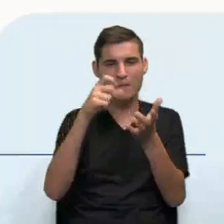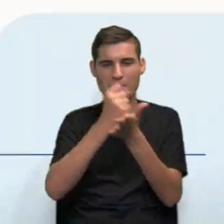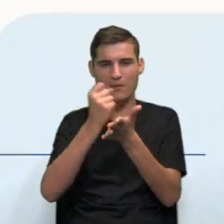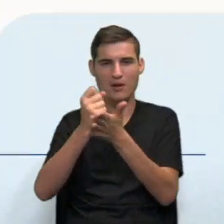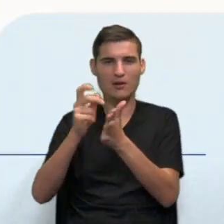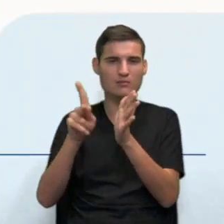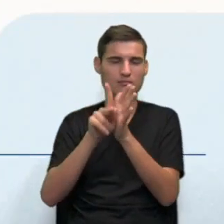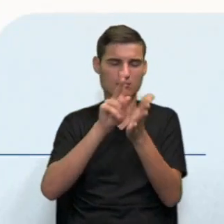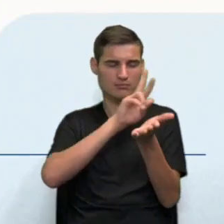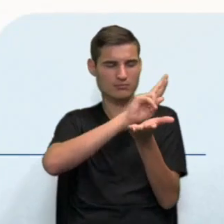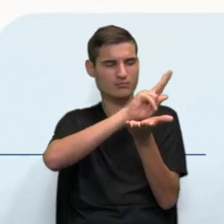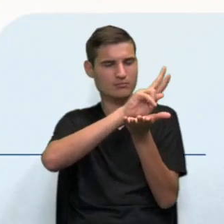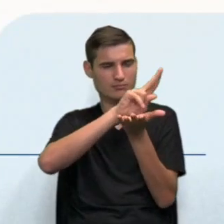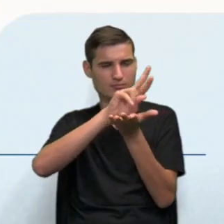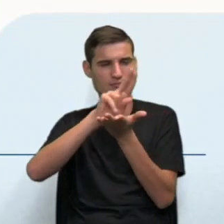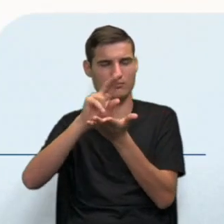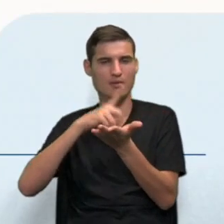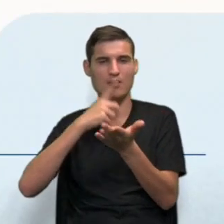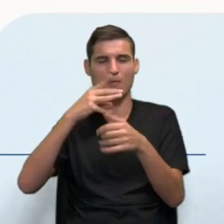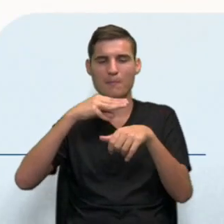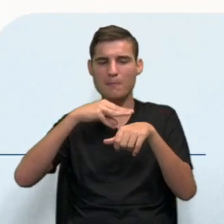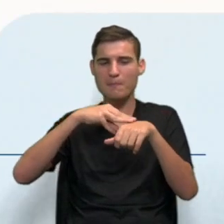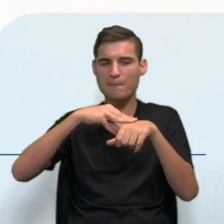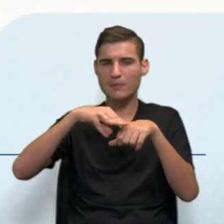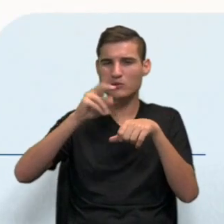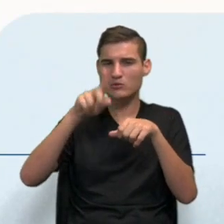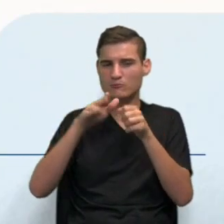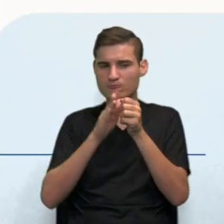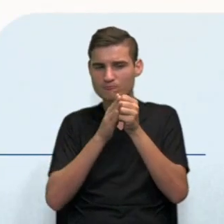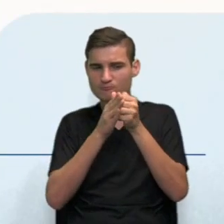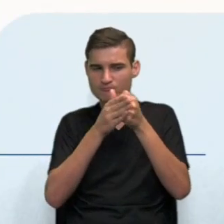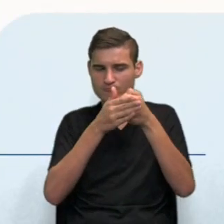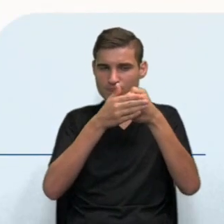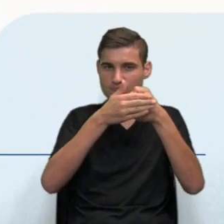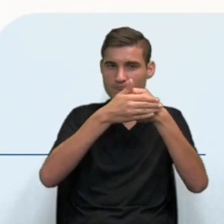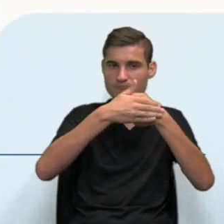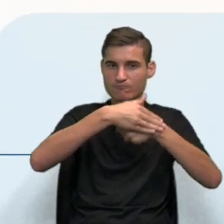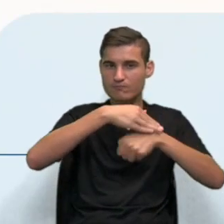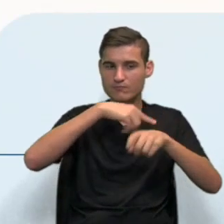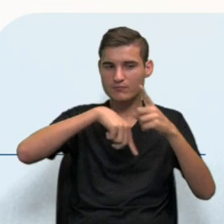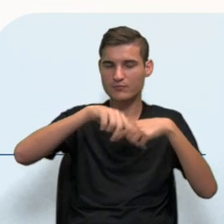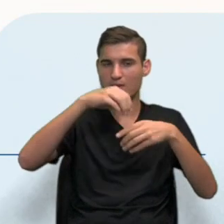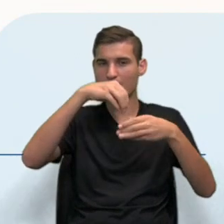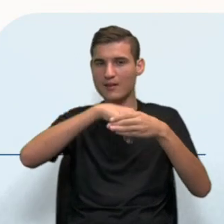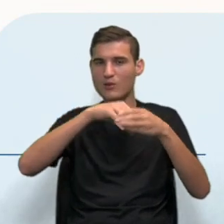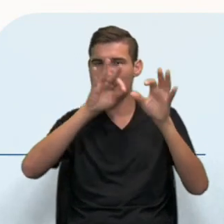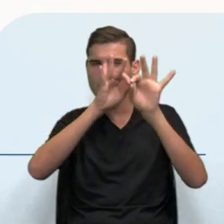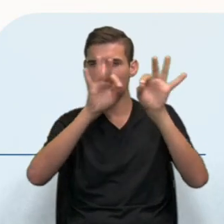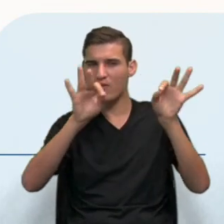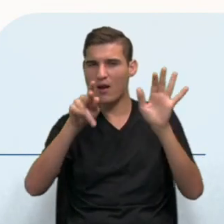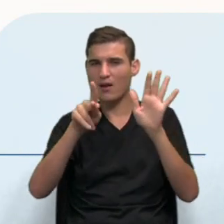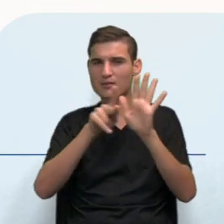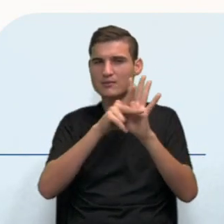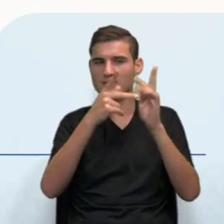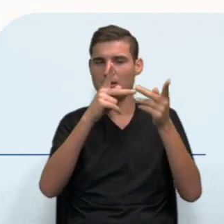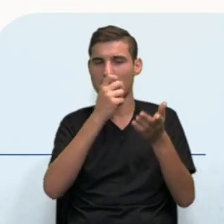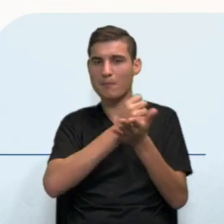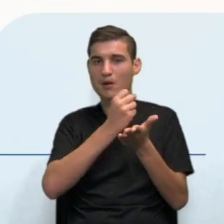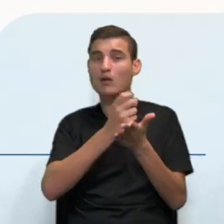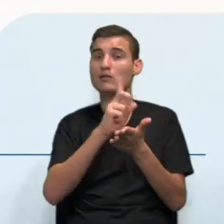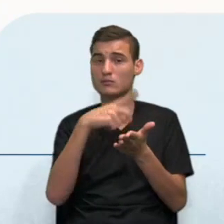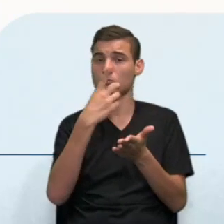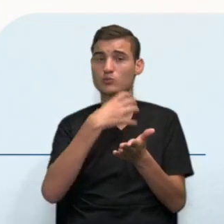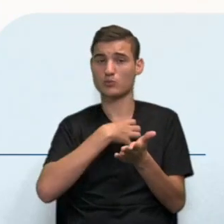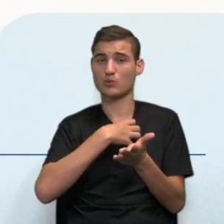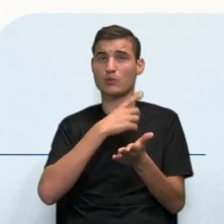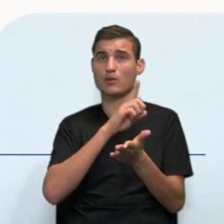diversas marcas que têm alguma mensagem intrínseca ou implícita ao seu logo. Isso é um tipo de comunicação verbal. Você